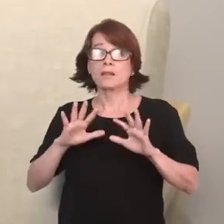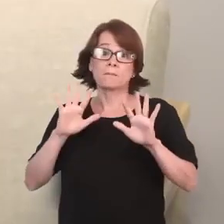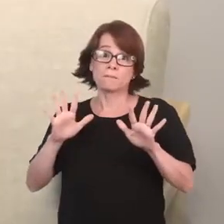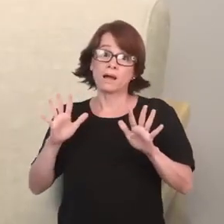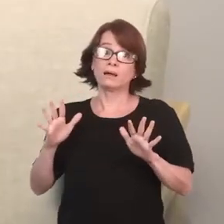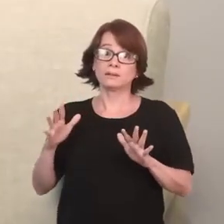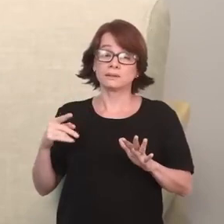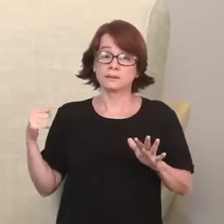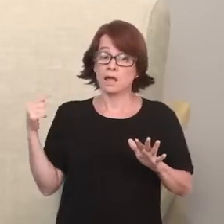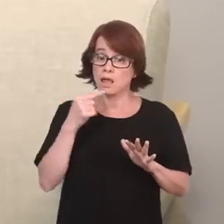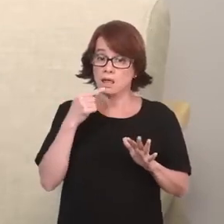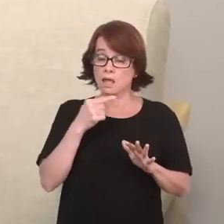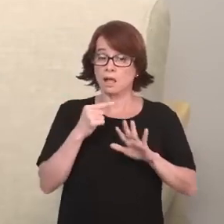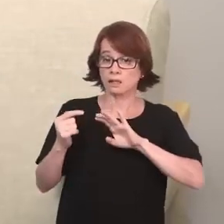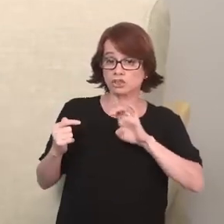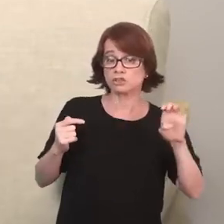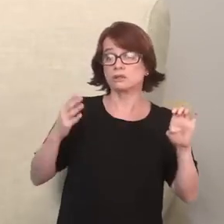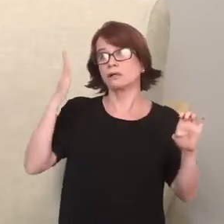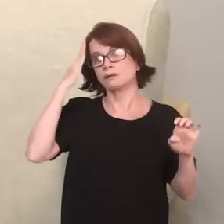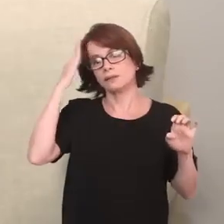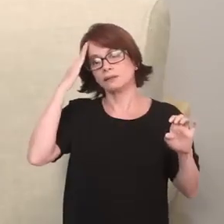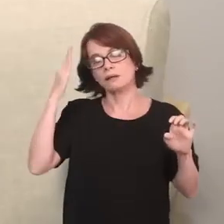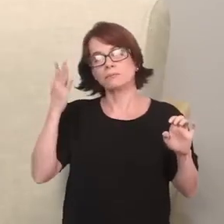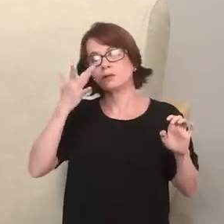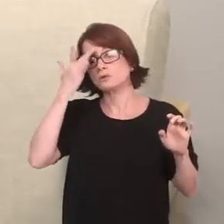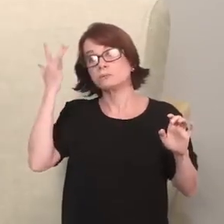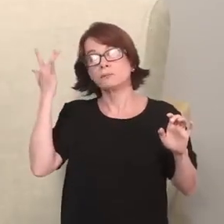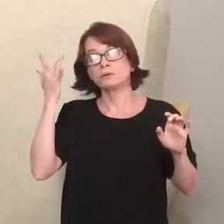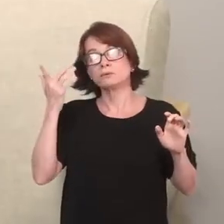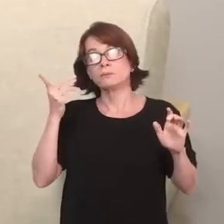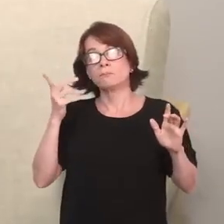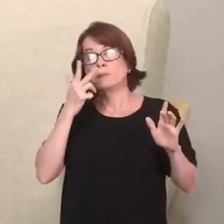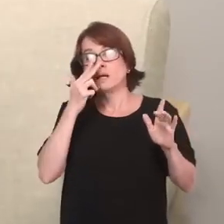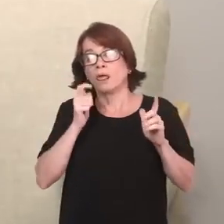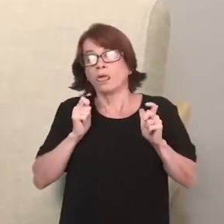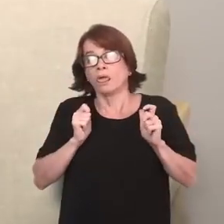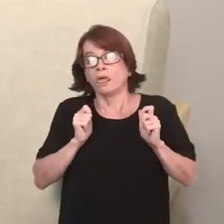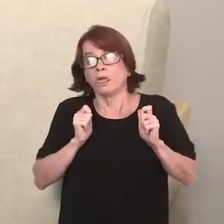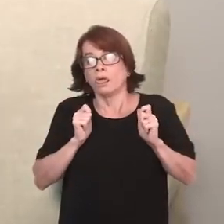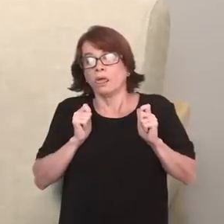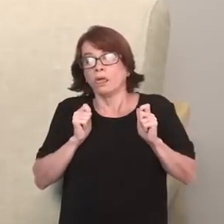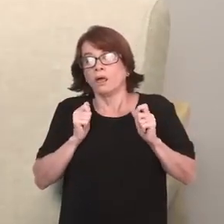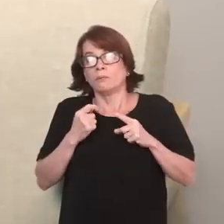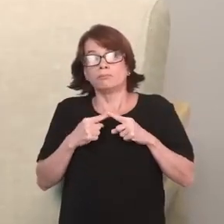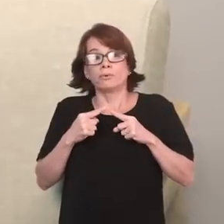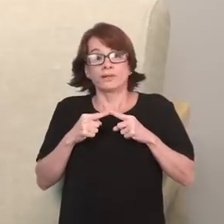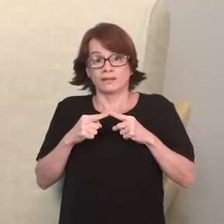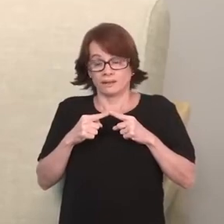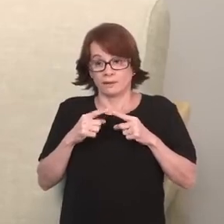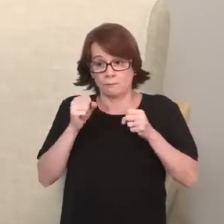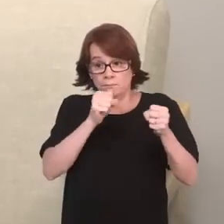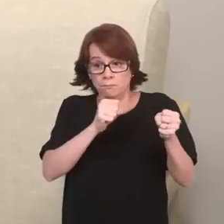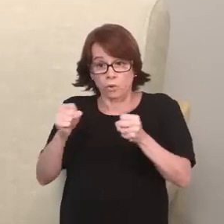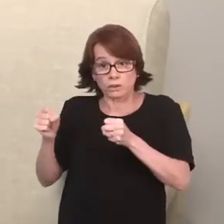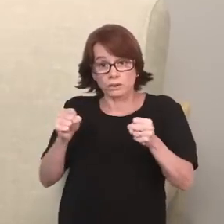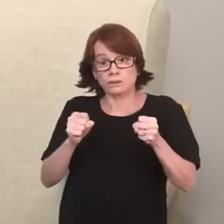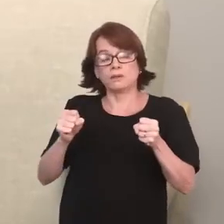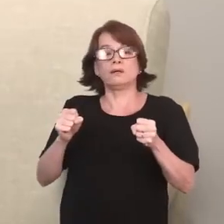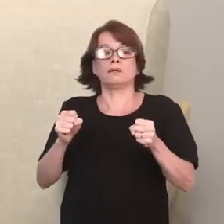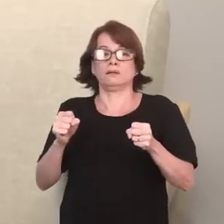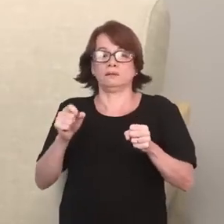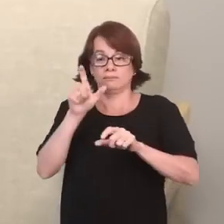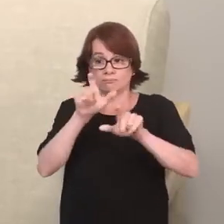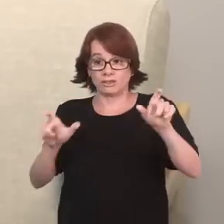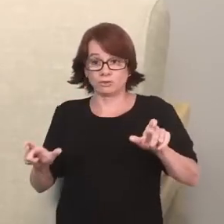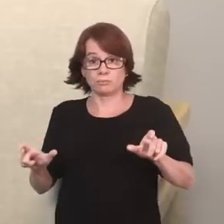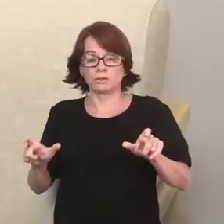que eles fazem com que as pessoas vão ficando totalmente sem meios de ação. Porque ele vai tirando o poder do indivíduo, da pessoa, e